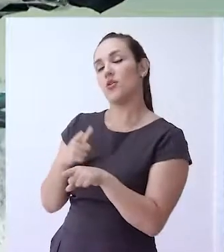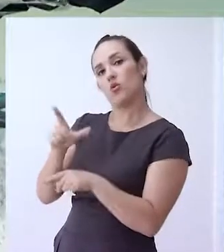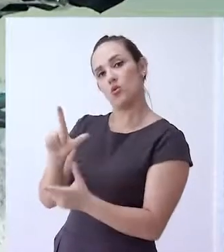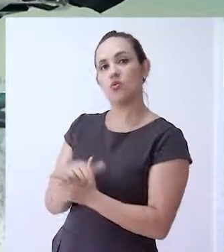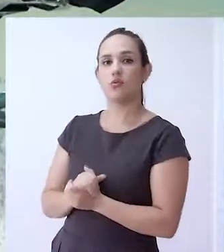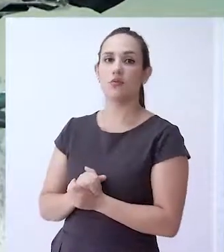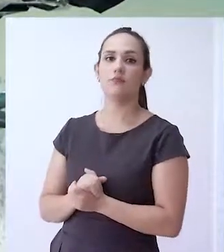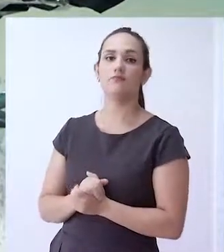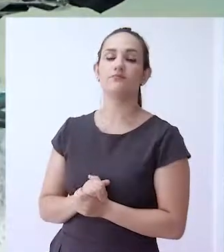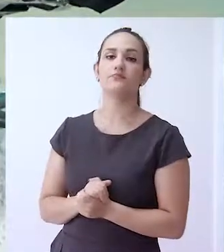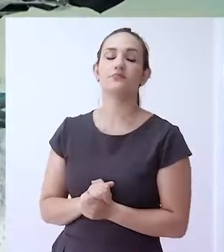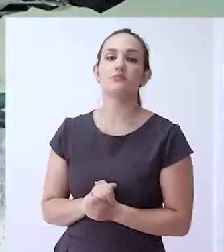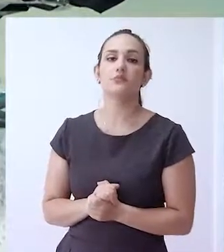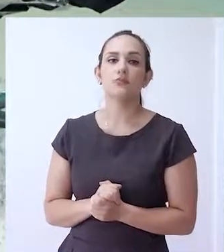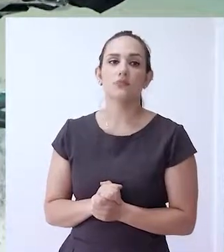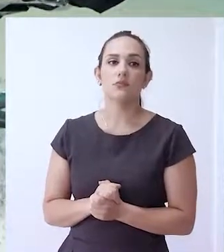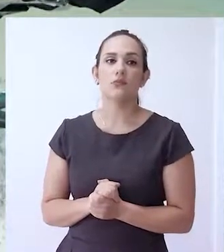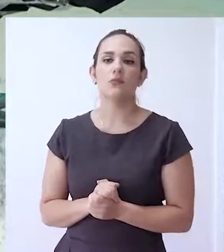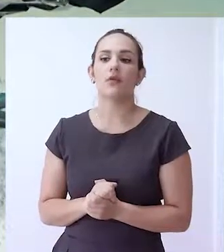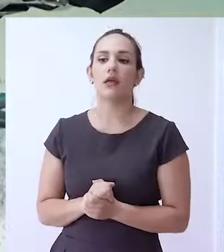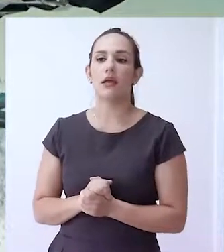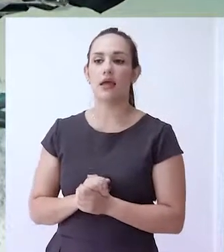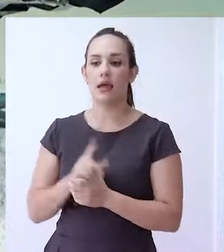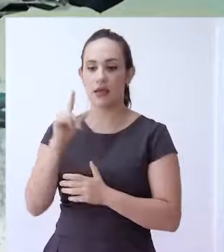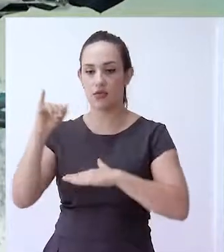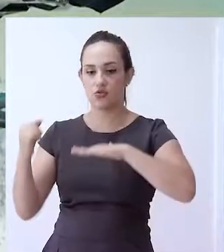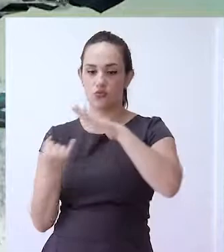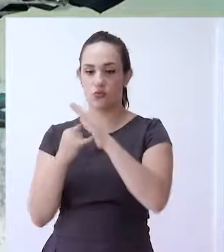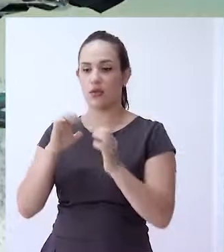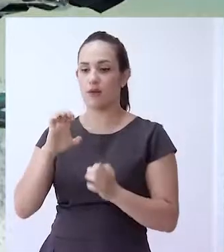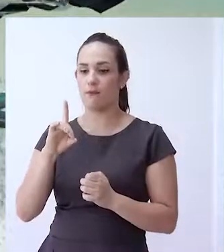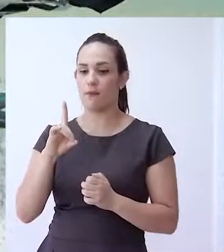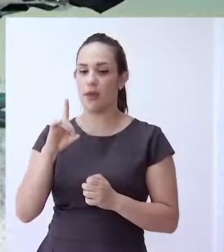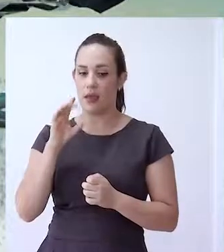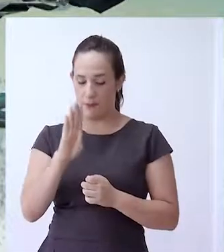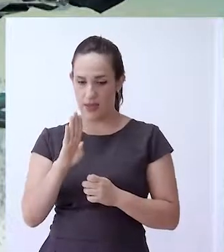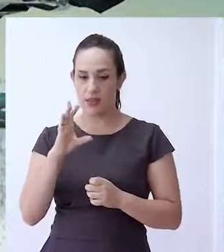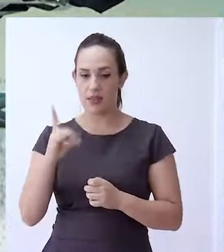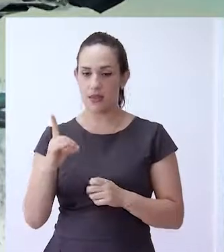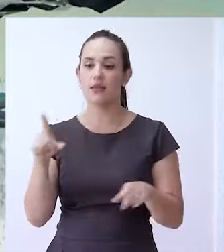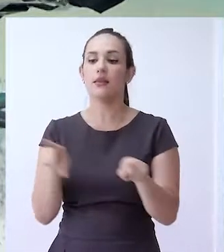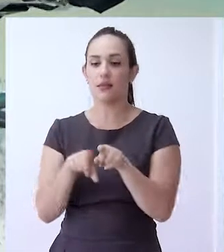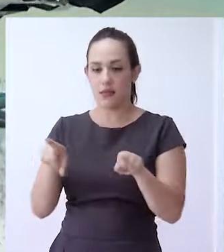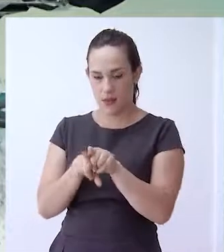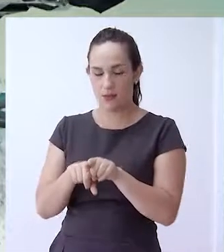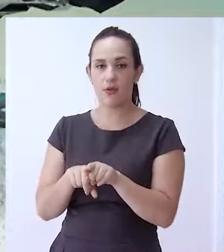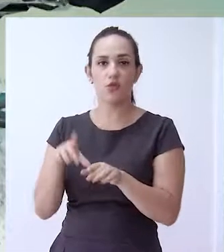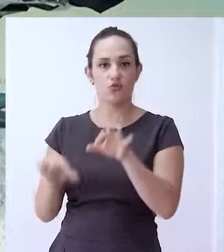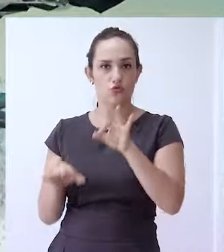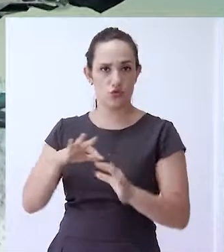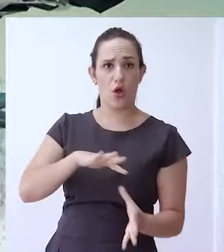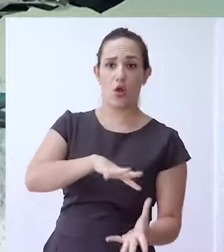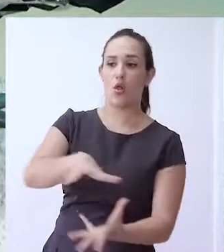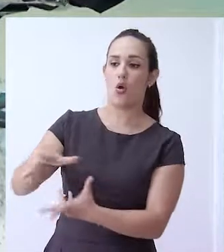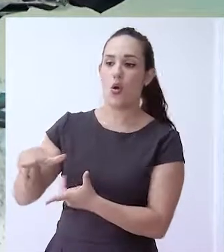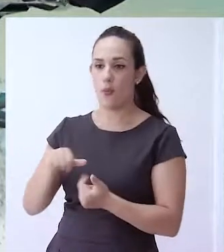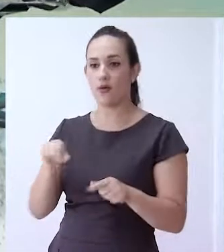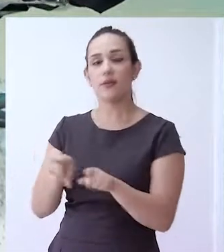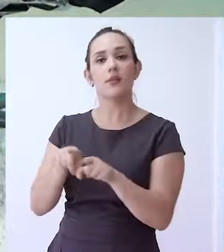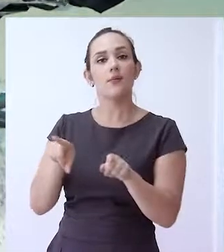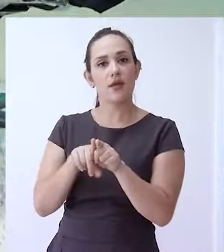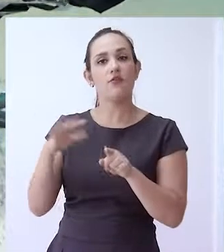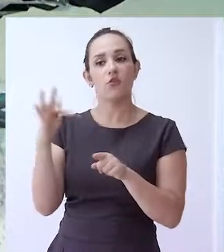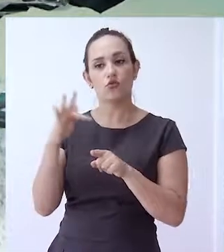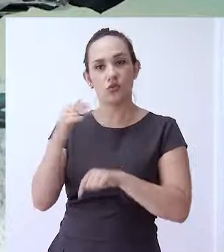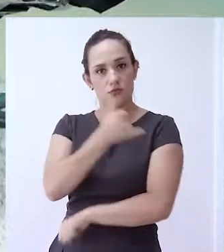outra também pelo Instituto IDD, mais a Justiça Global e o Observatório de Audiências de Custódia